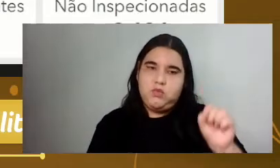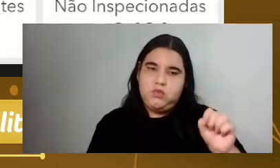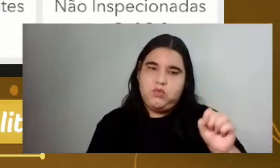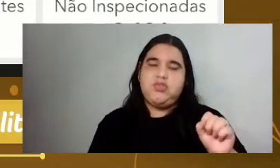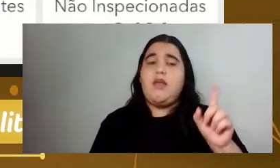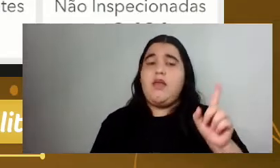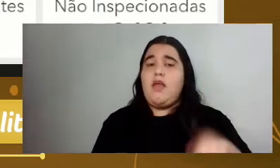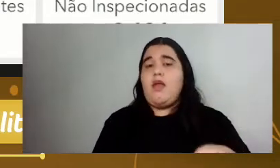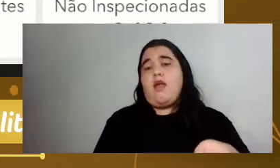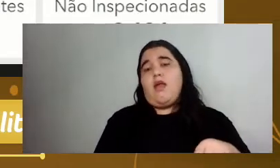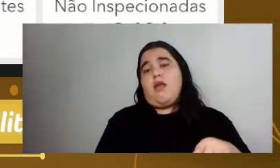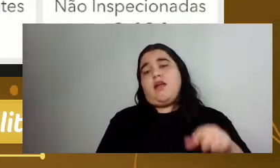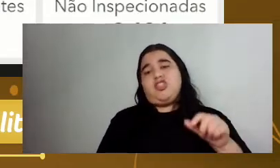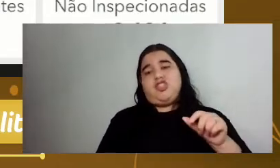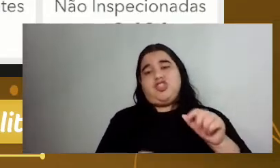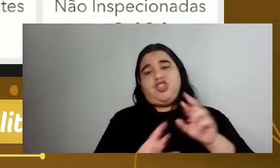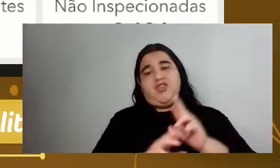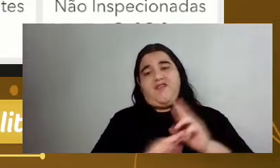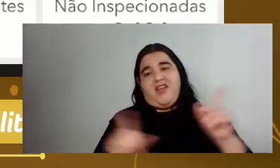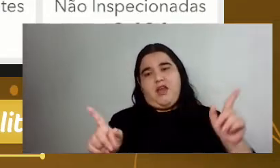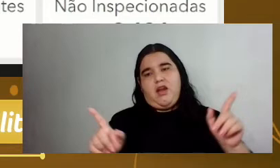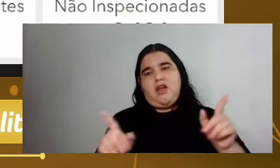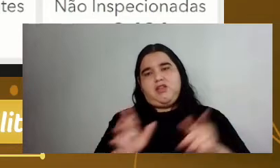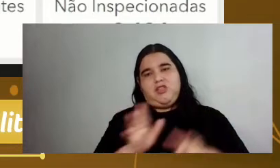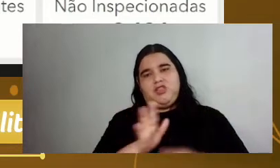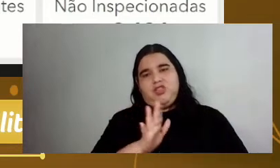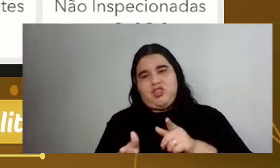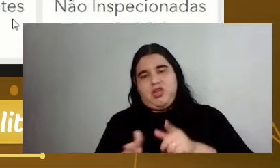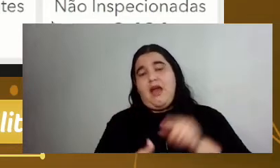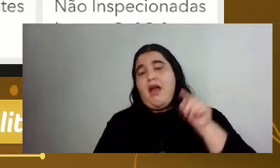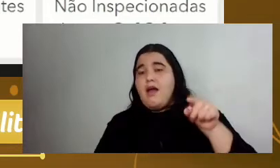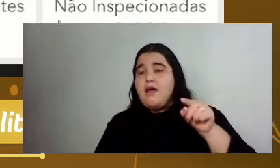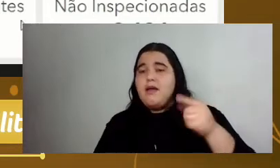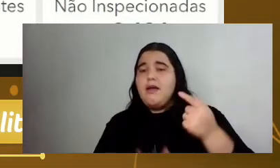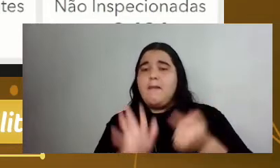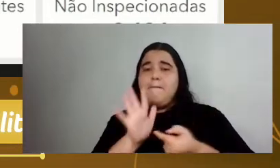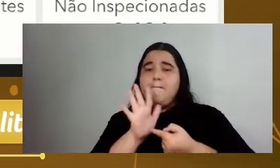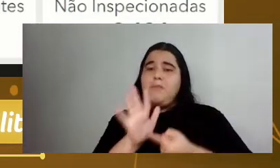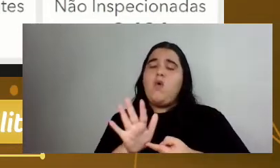da mesma forma como eu falei, vai apresentar aqui a quantidade